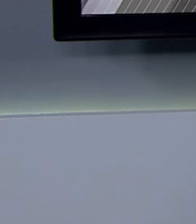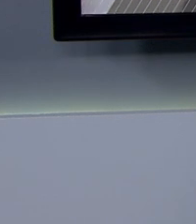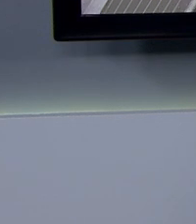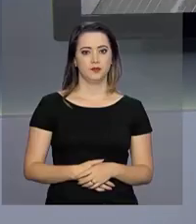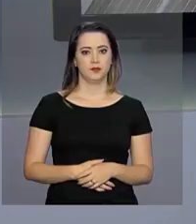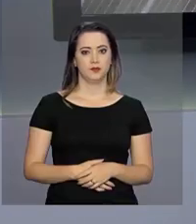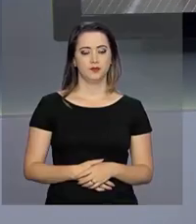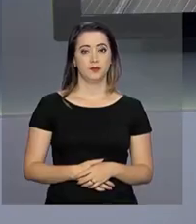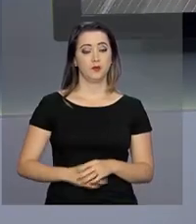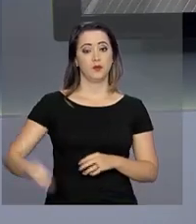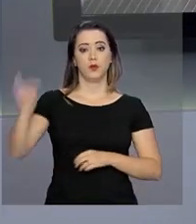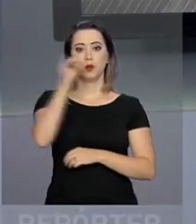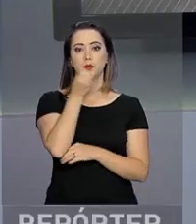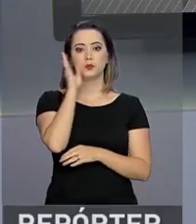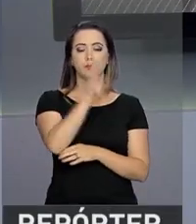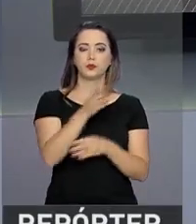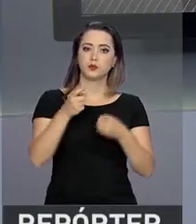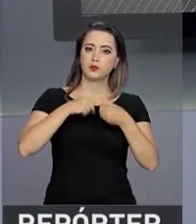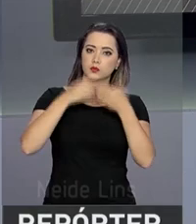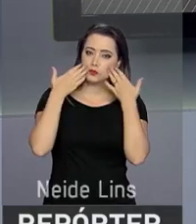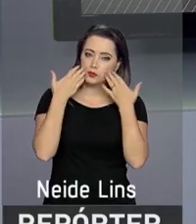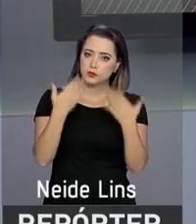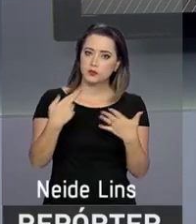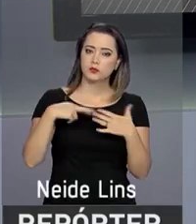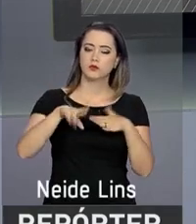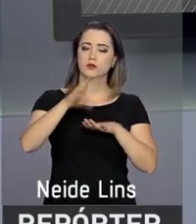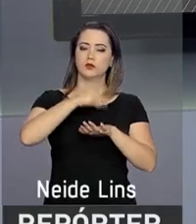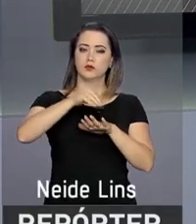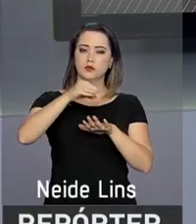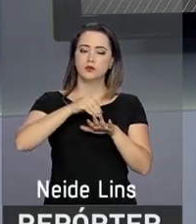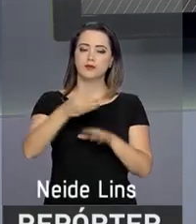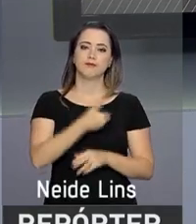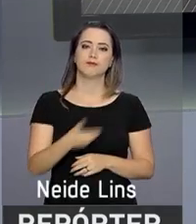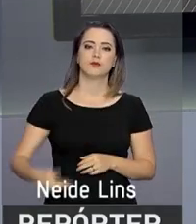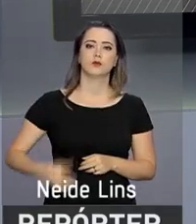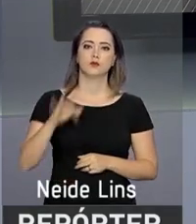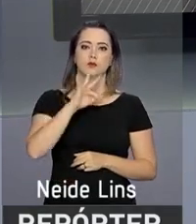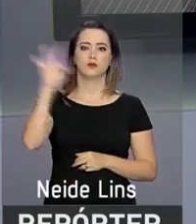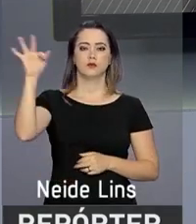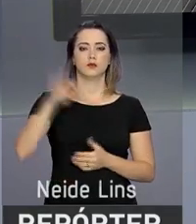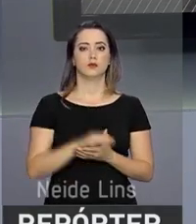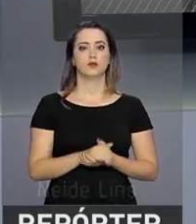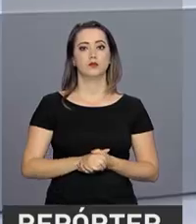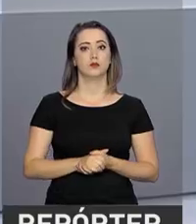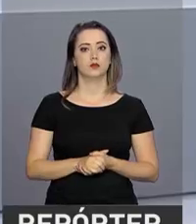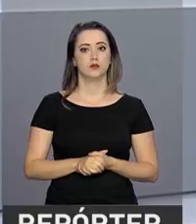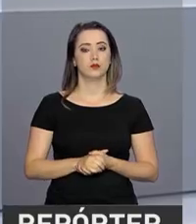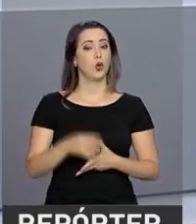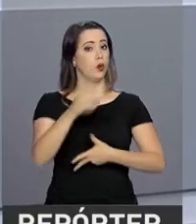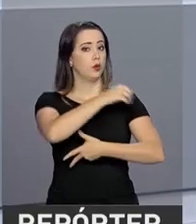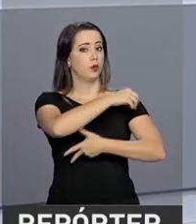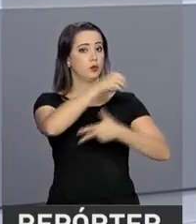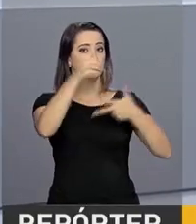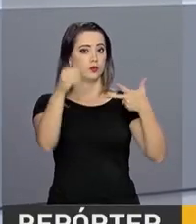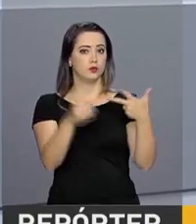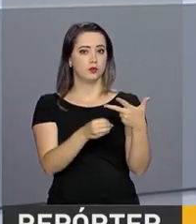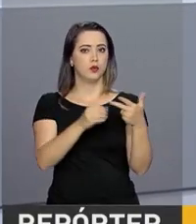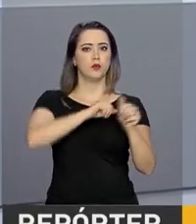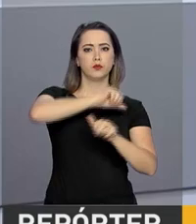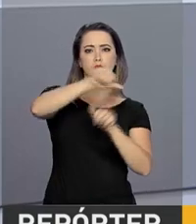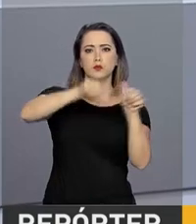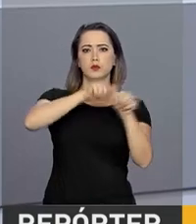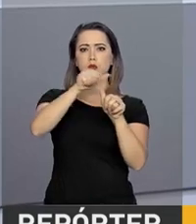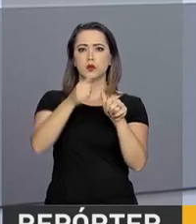Olá, boa tarde. Estamos de volta com o repórter NBR e as notícias do governo federal. O Exame Nacional do Ensino